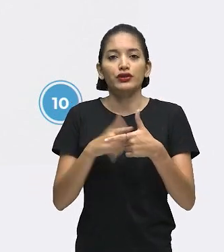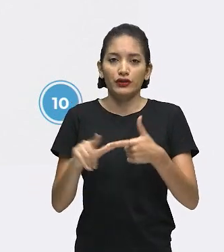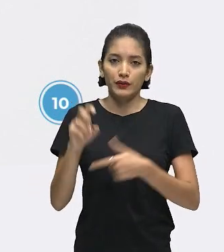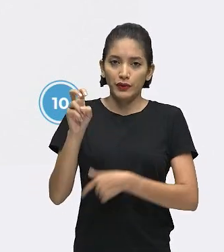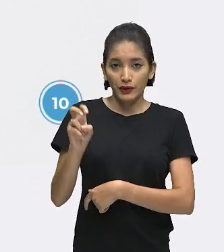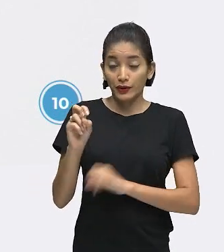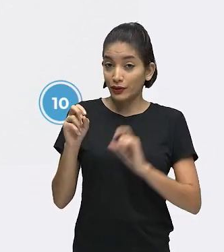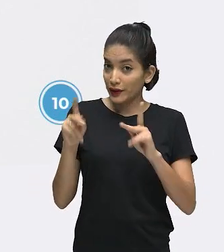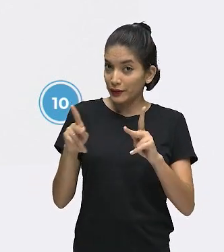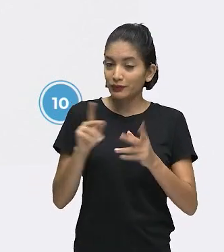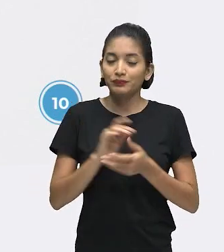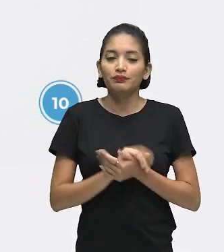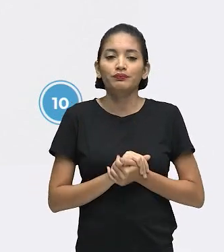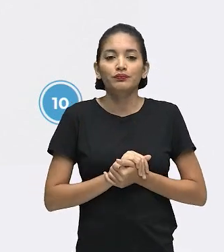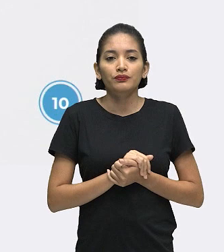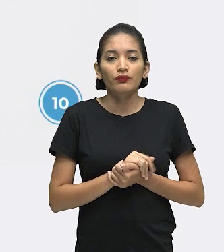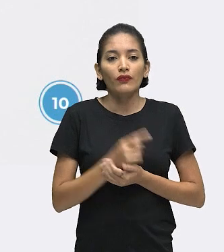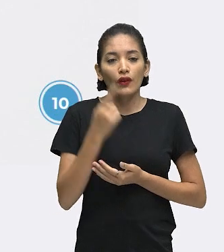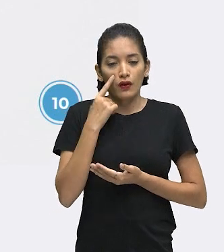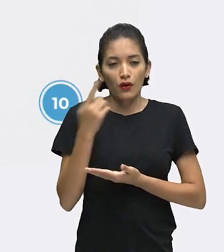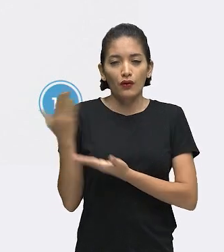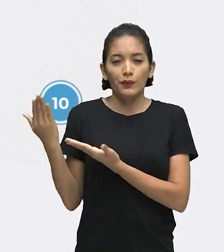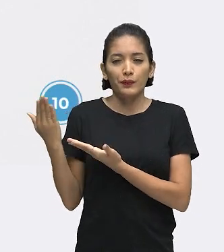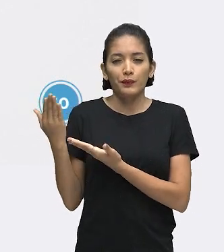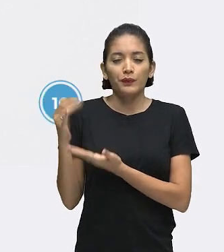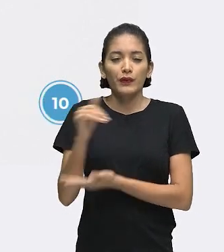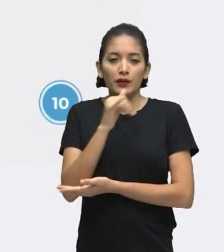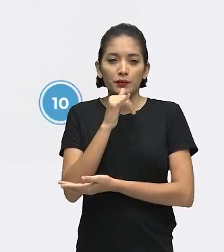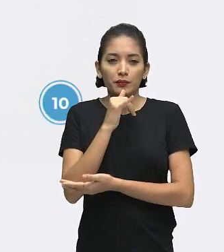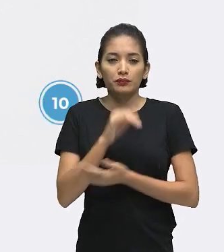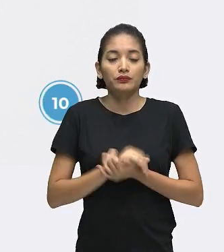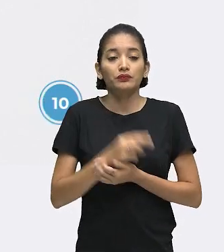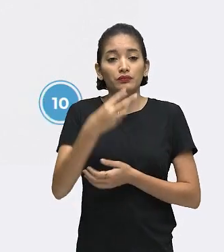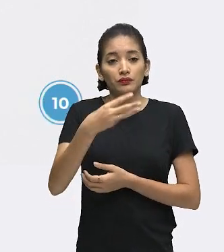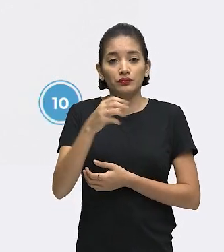5. Olhem aqui os exemplos.